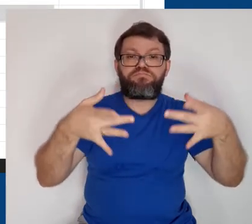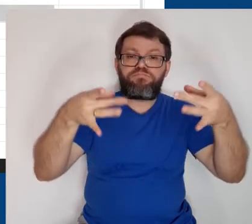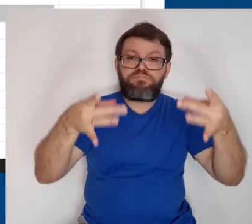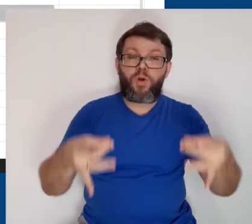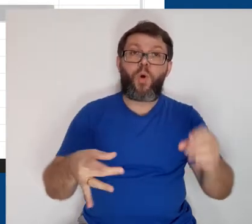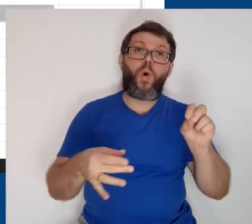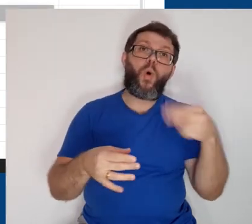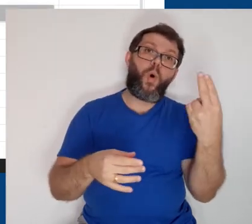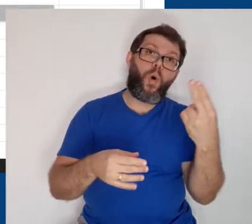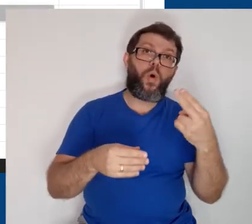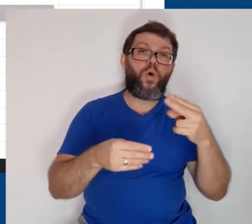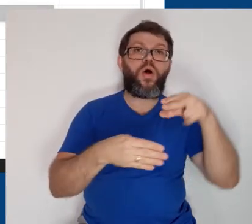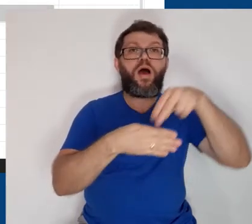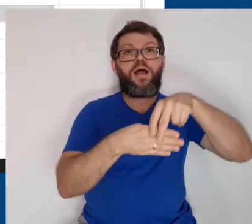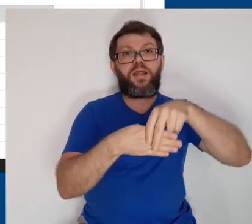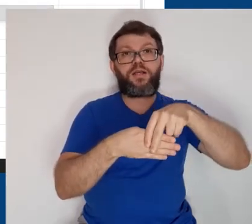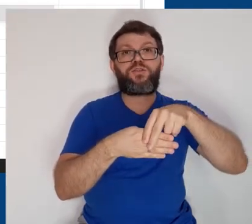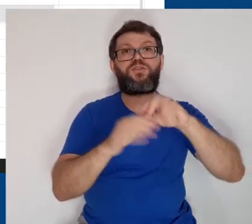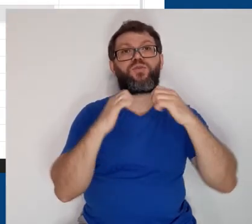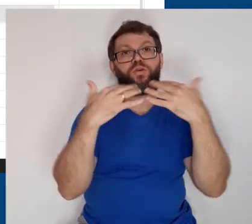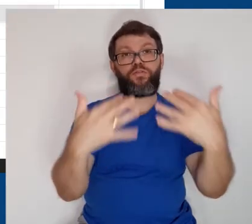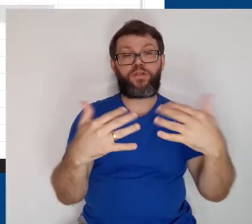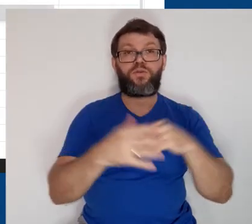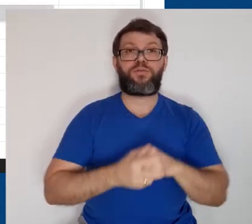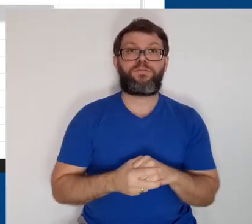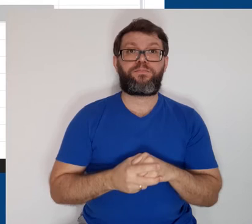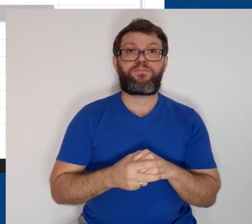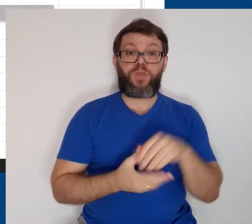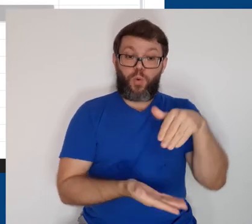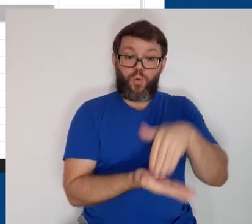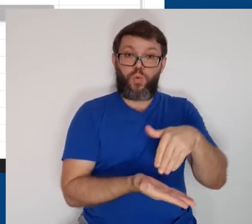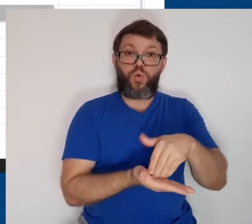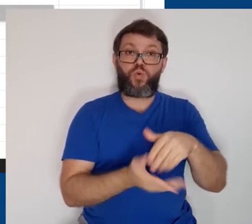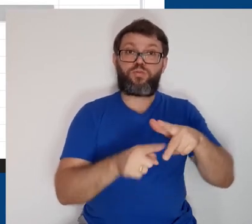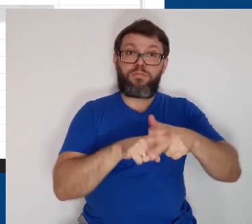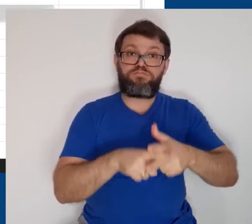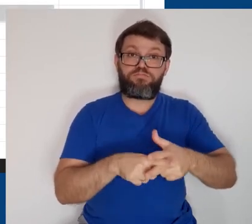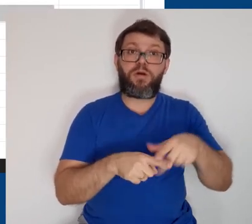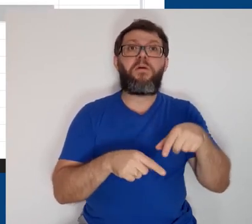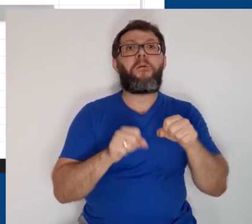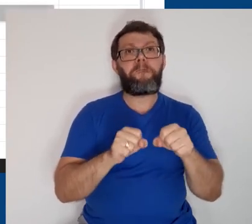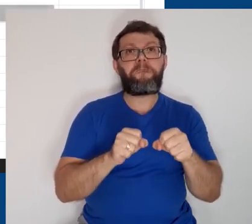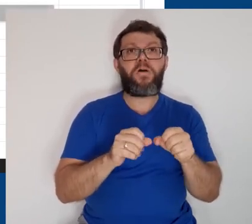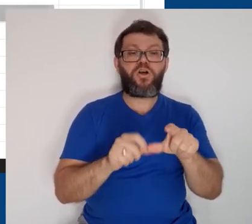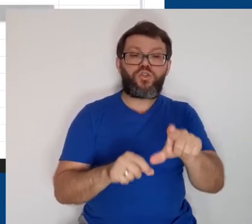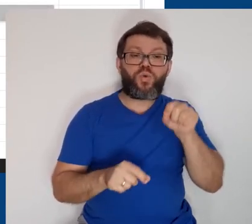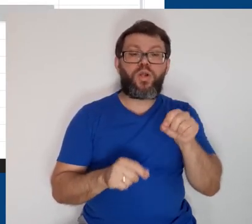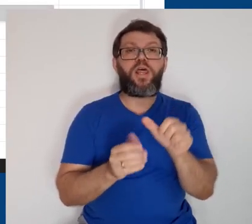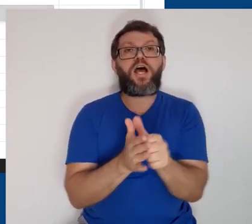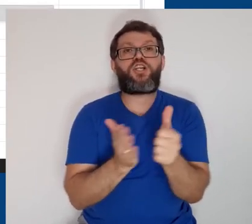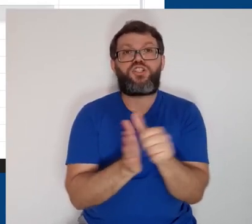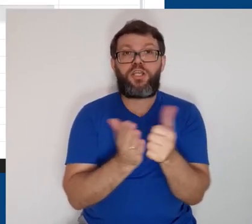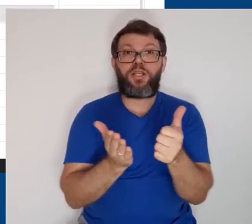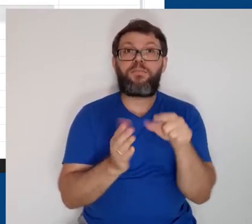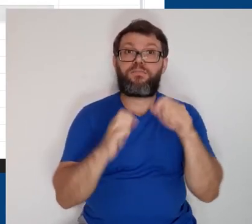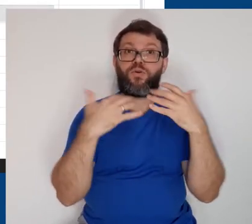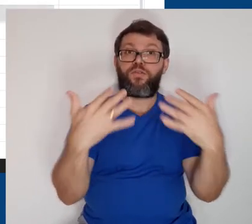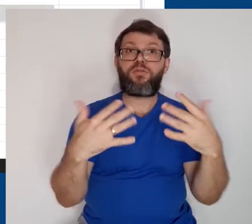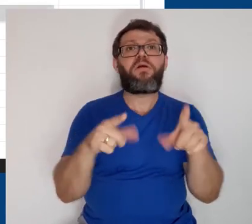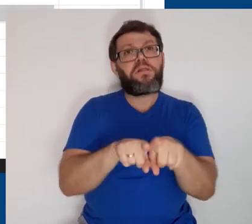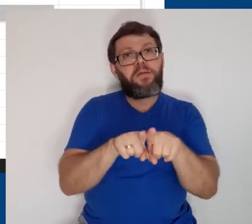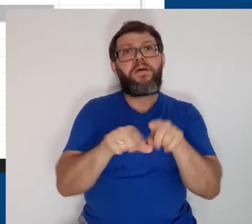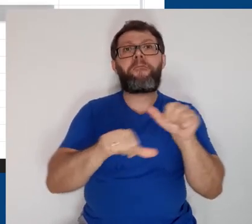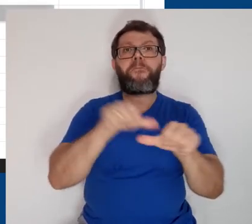e também é uma descrição ou incluir anexos para esse evento na última configuração podemos